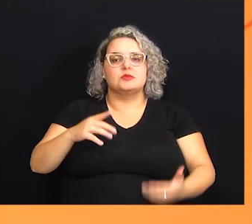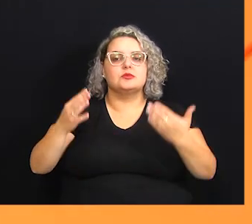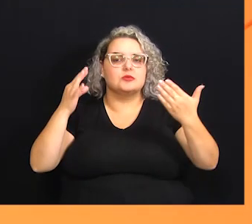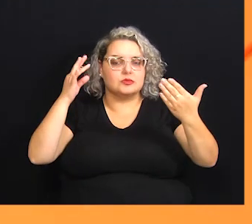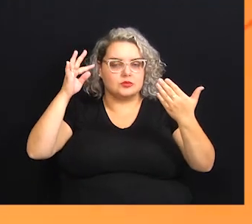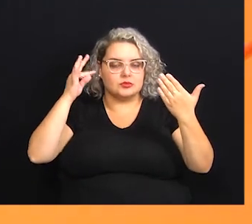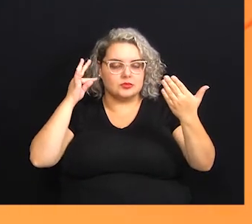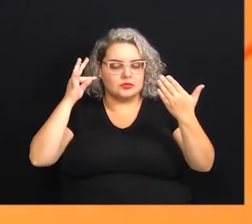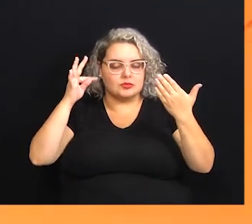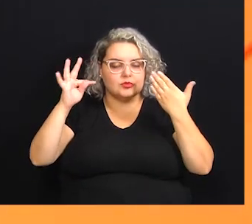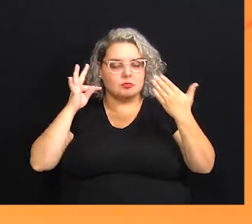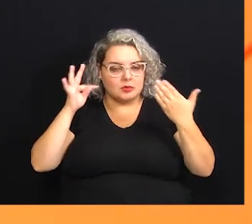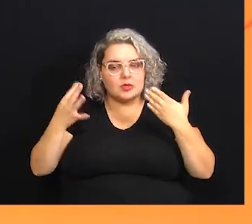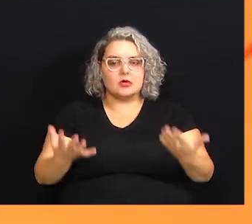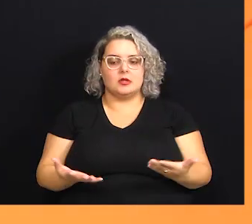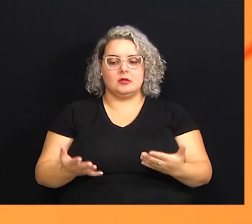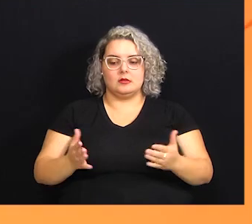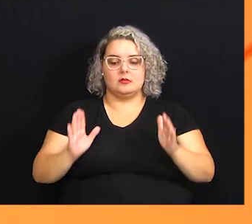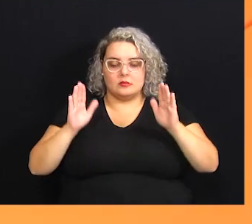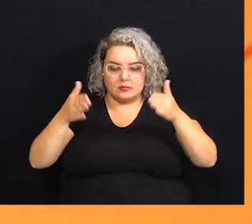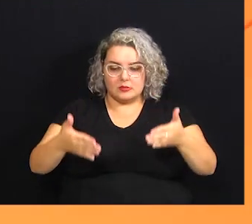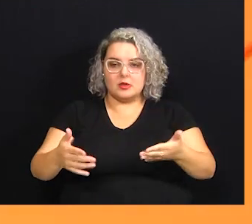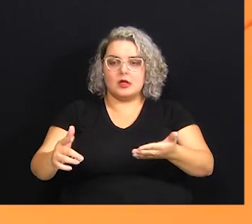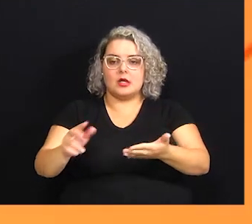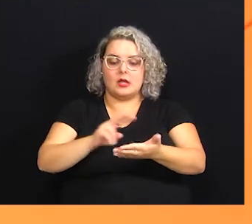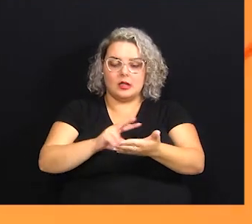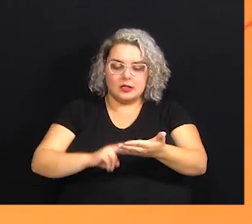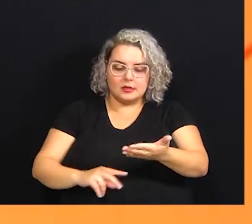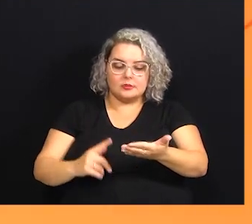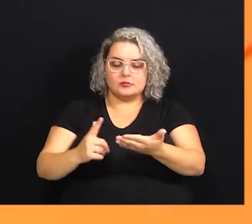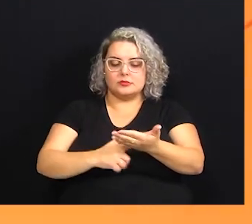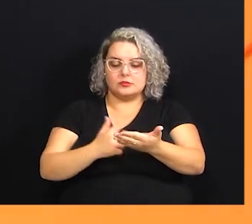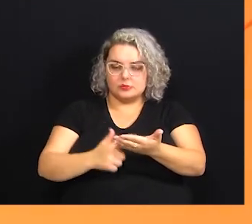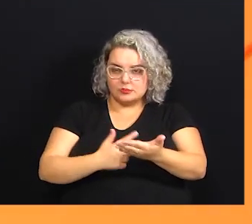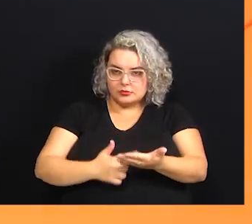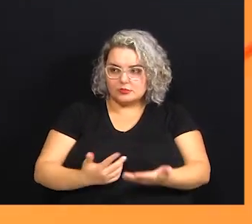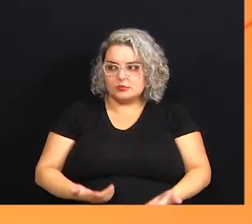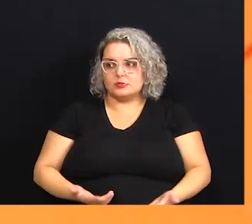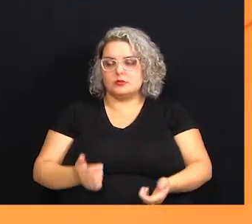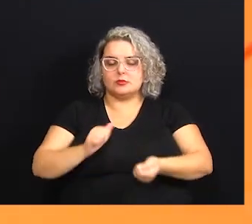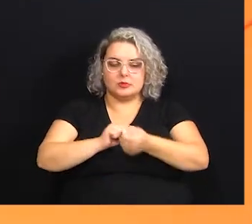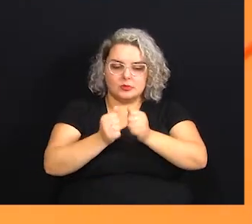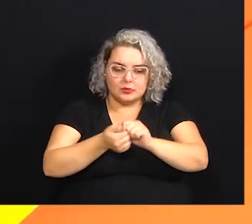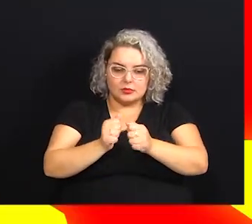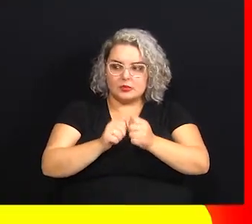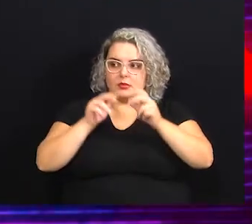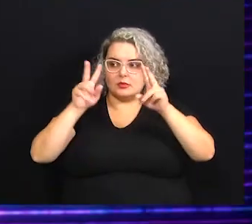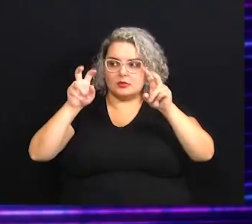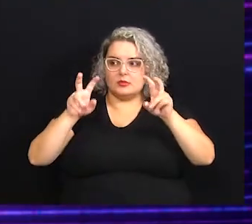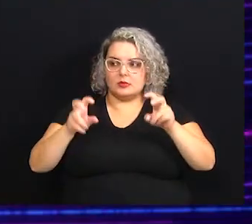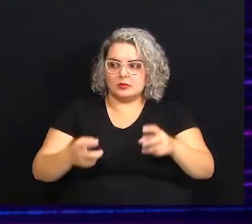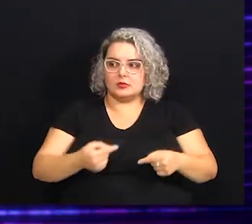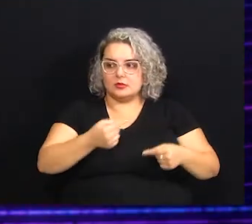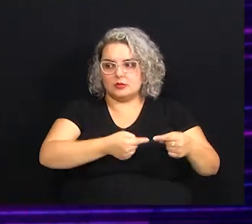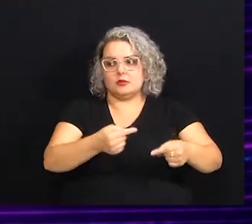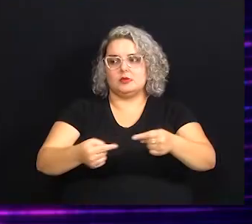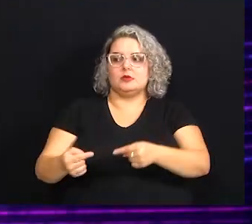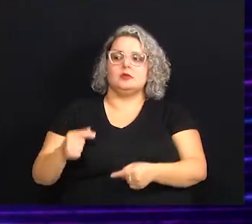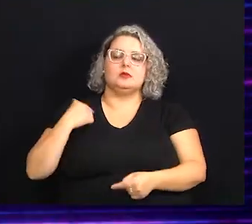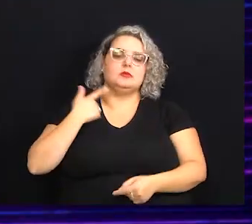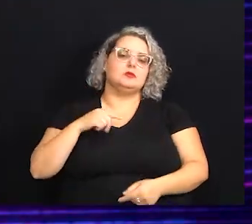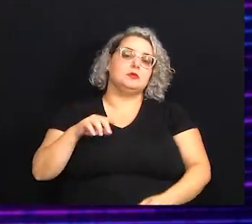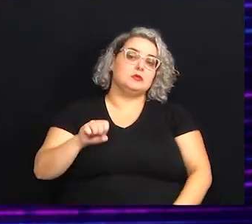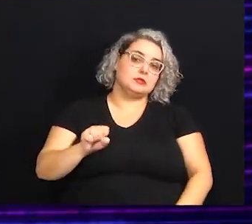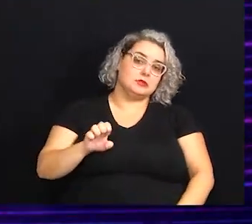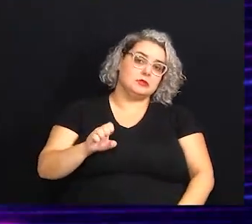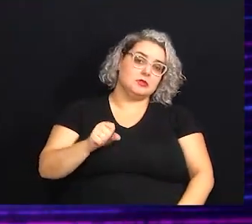e toda semana a minha terapia ela era destinada à leitura do meu livro. E aos poucos a gente foi adequando ao tema que a gente discutia muito nas nossas